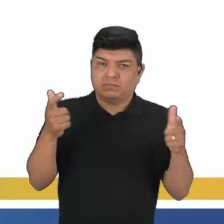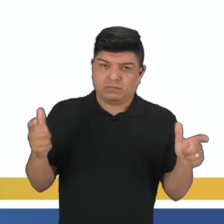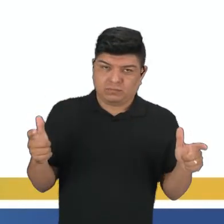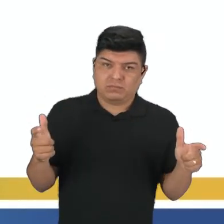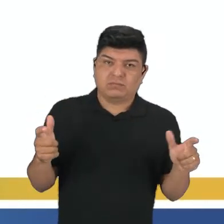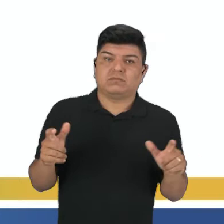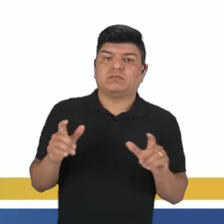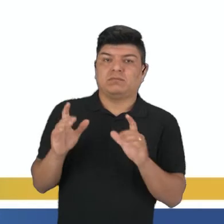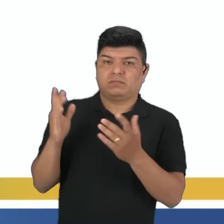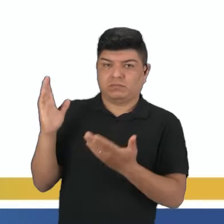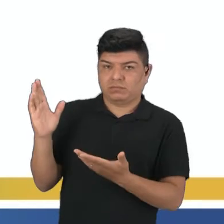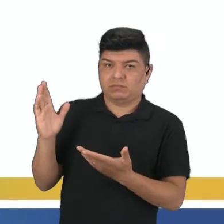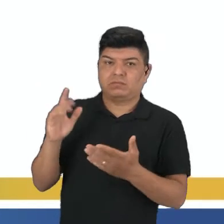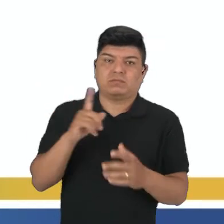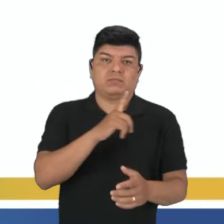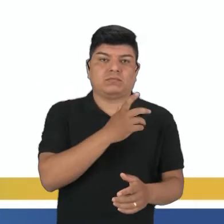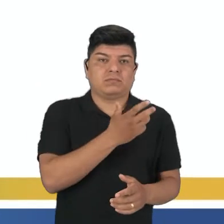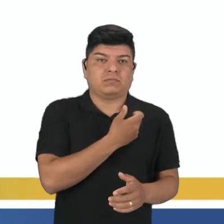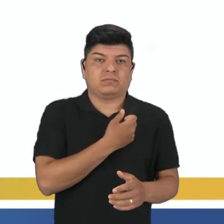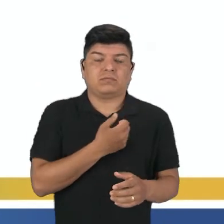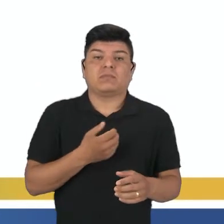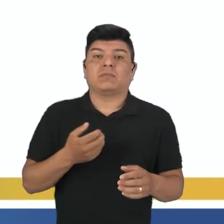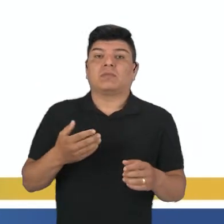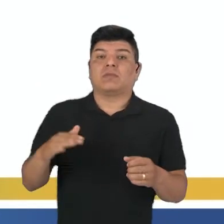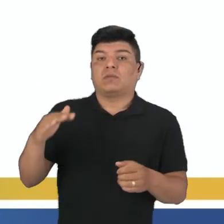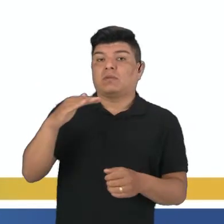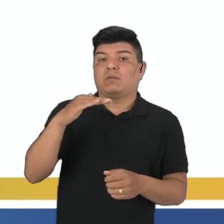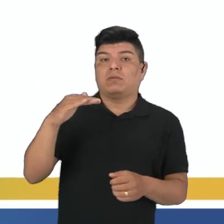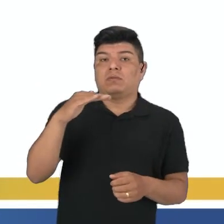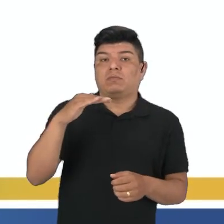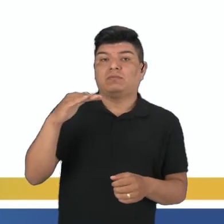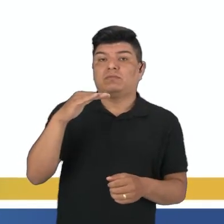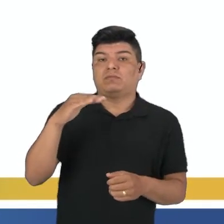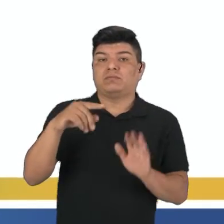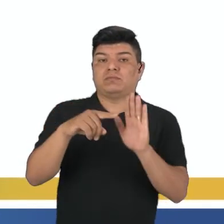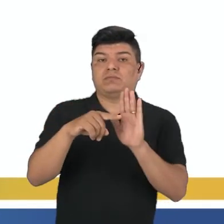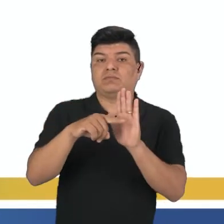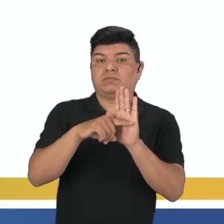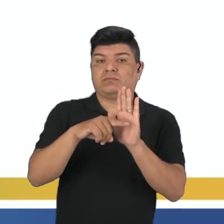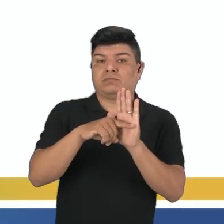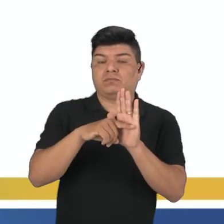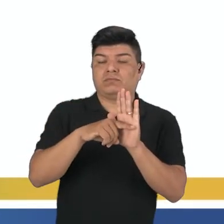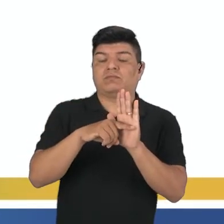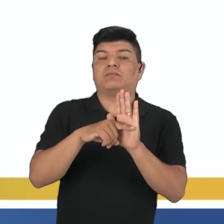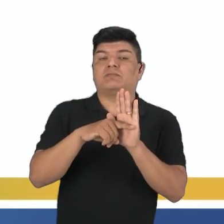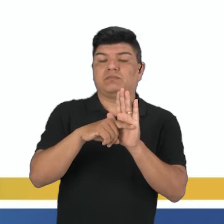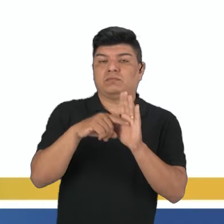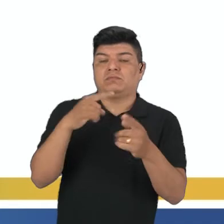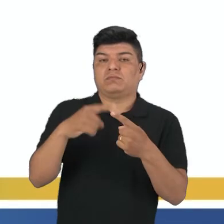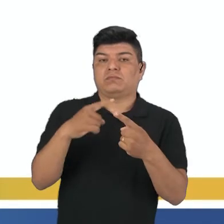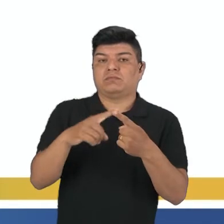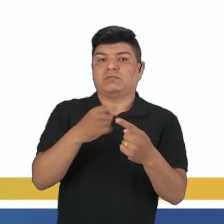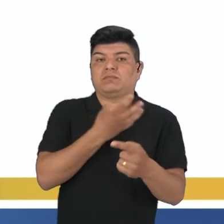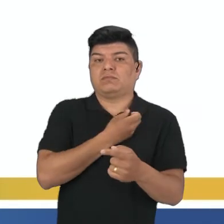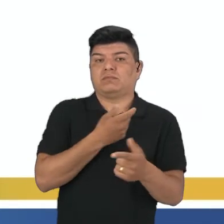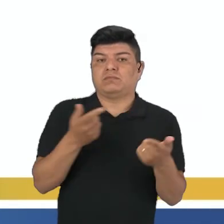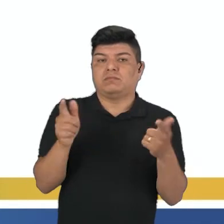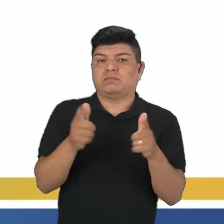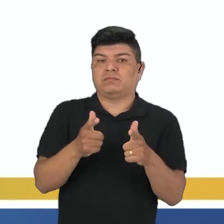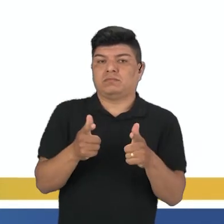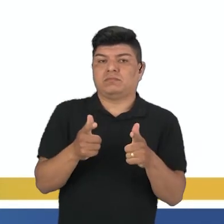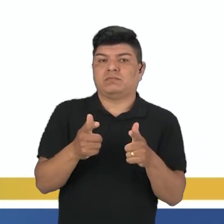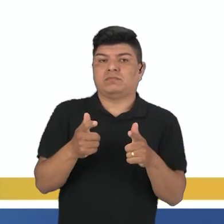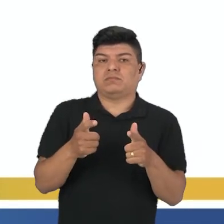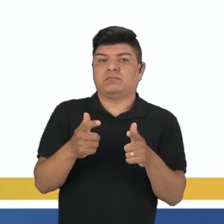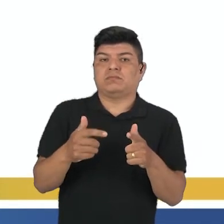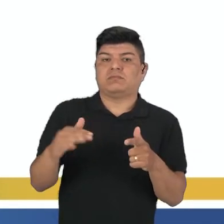grandes, no caso, né, o expoente da base 10 será positivo, será não negativo, melhor dizendo. Para números pequenos, o